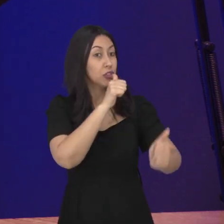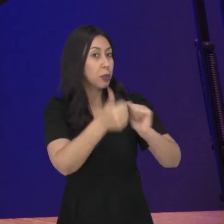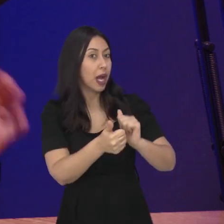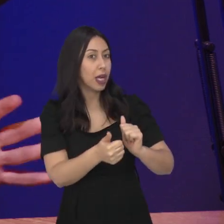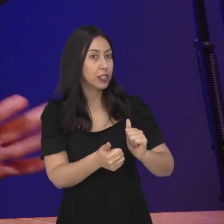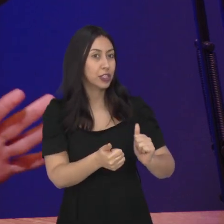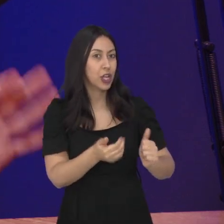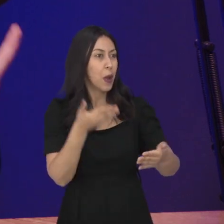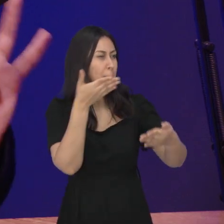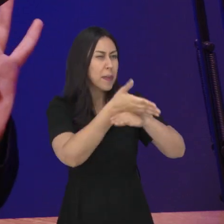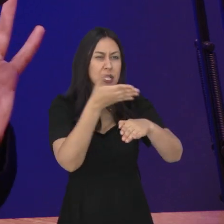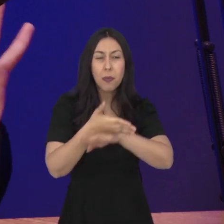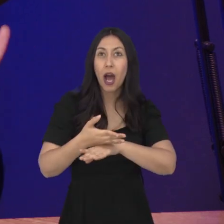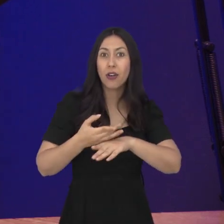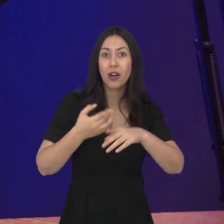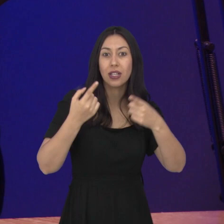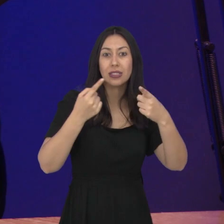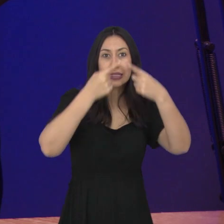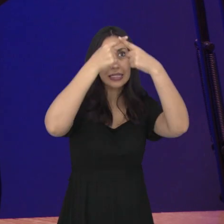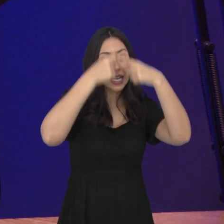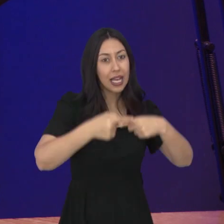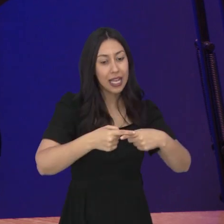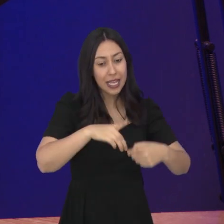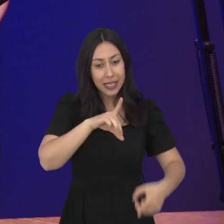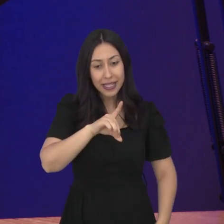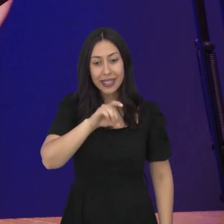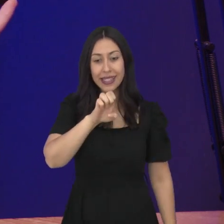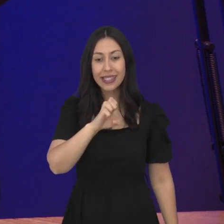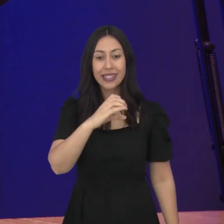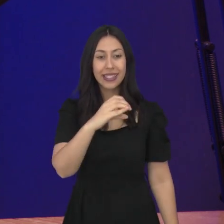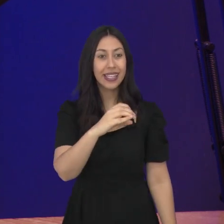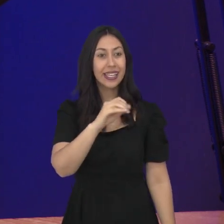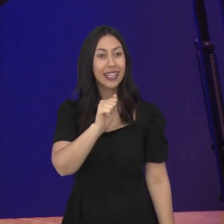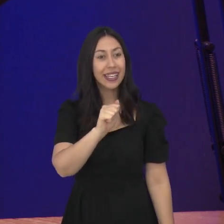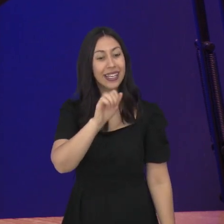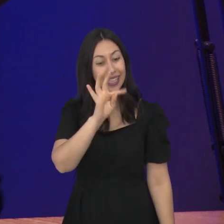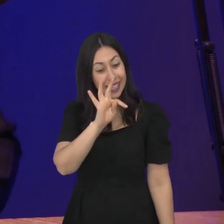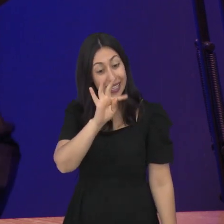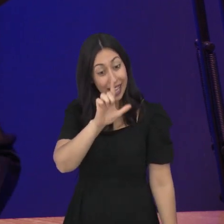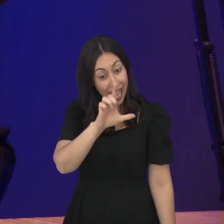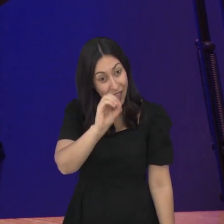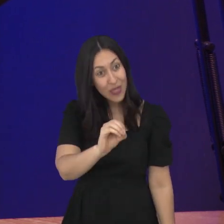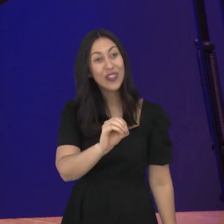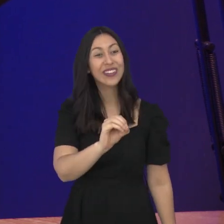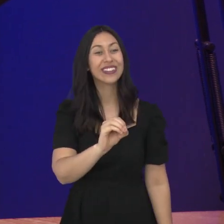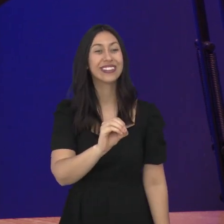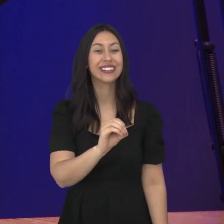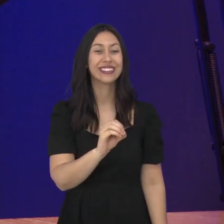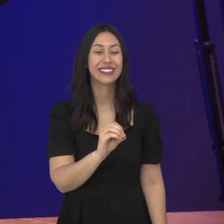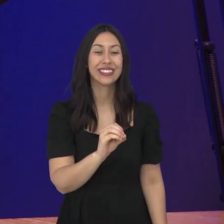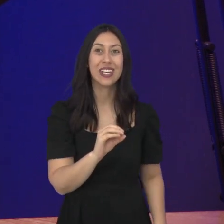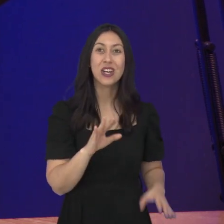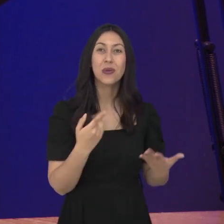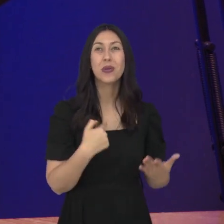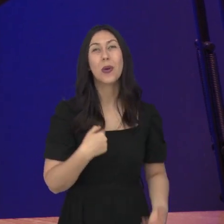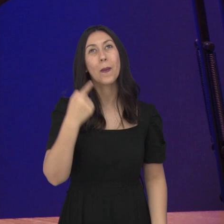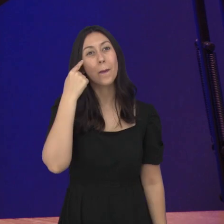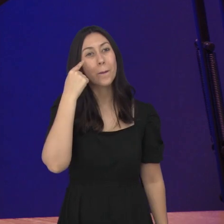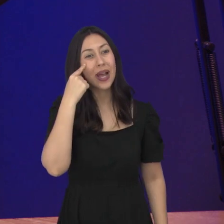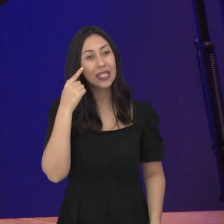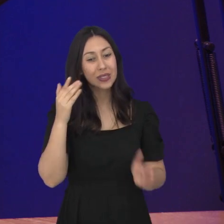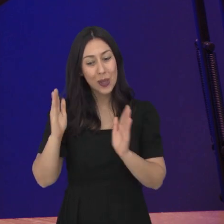decatlo acadêmico, decatlo acadêmico. Sempre que eu penso, acho que